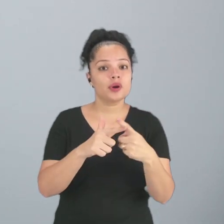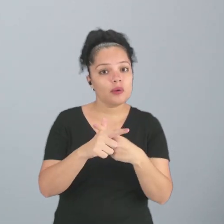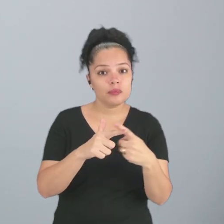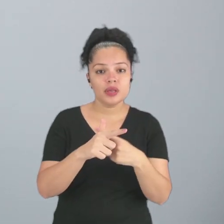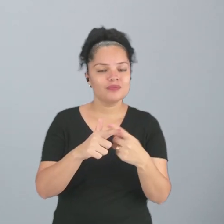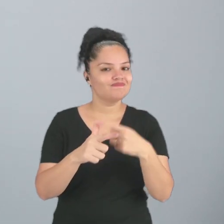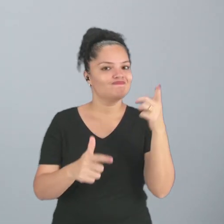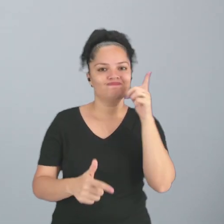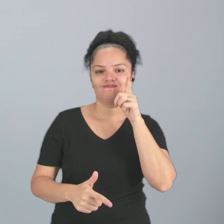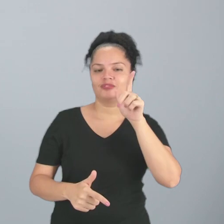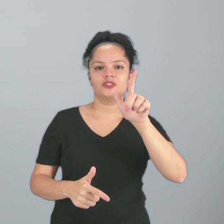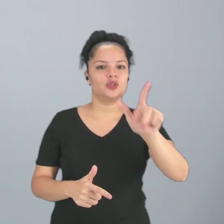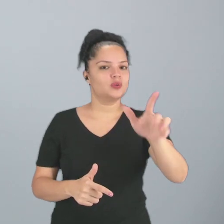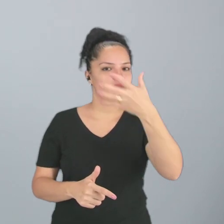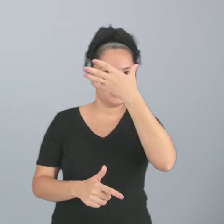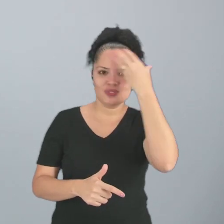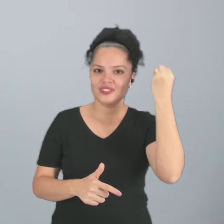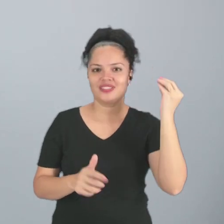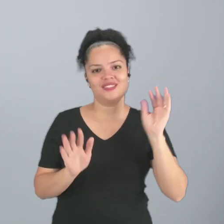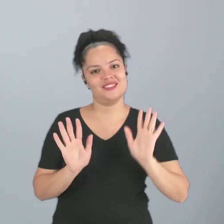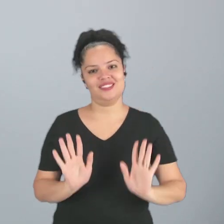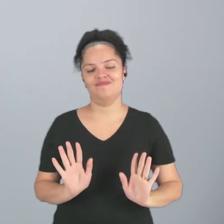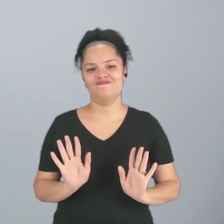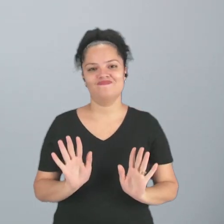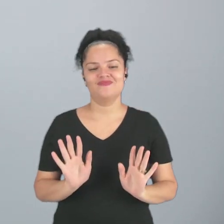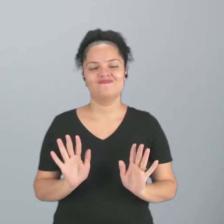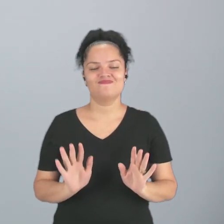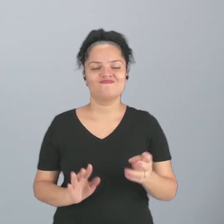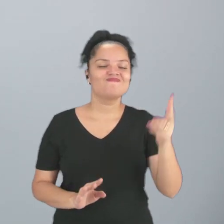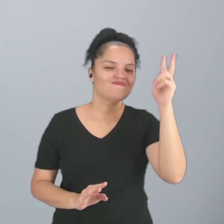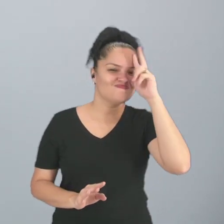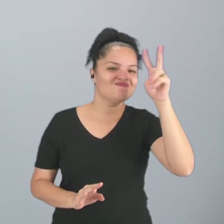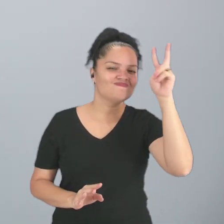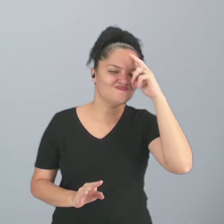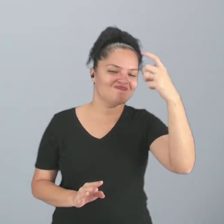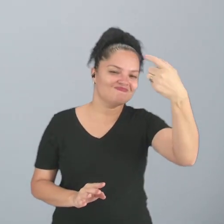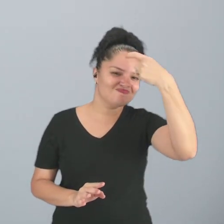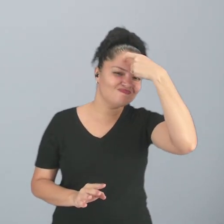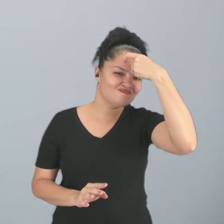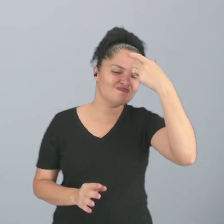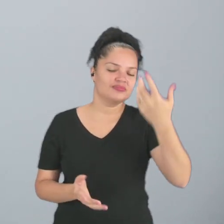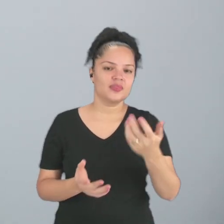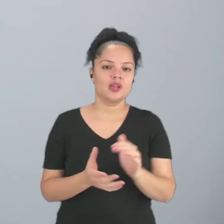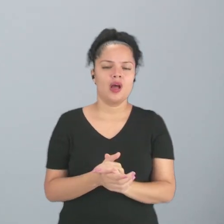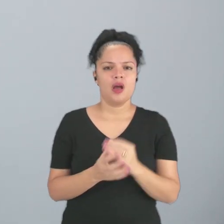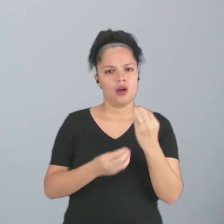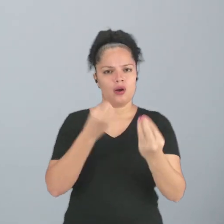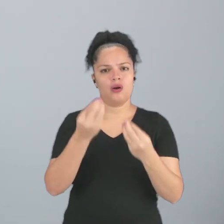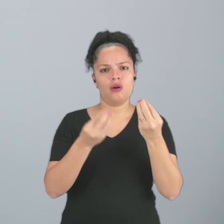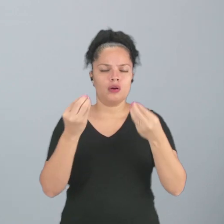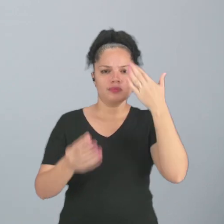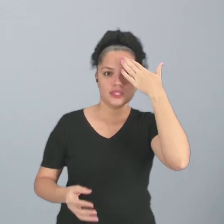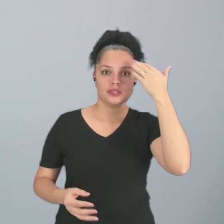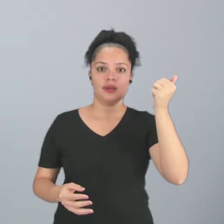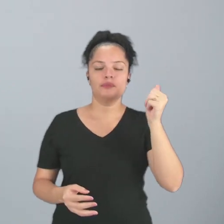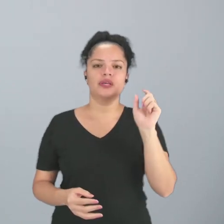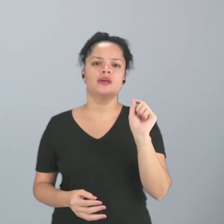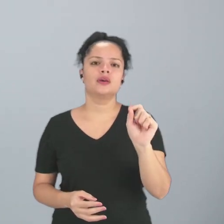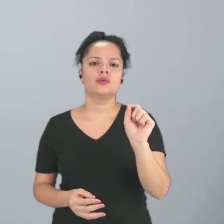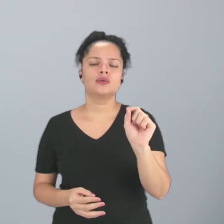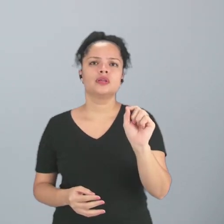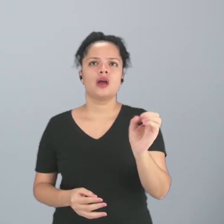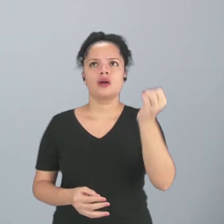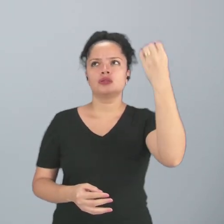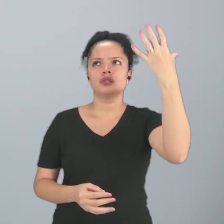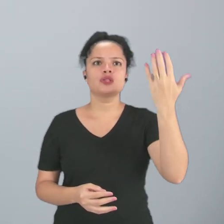não conseguiu esquecer, então foi bem marcante. Agora, como é que sabemos que é um fato do